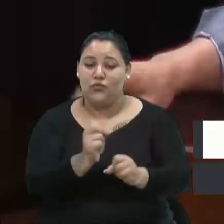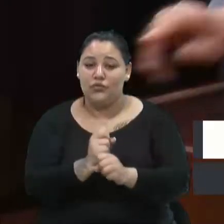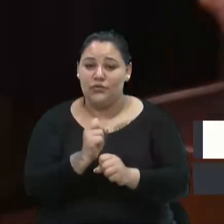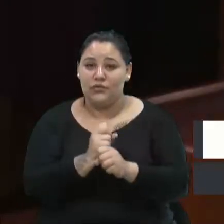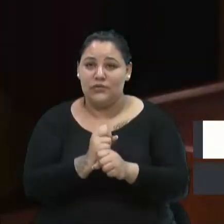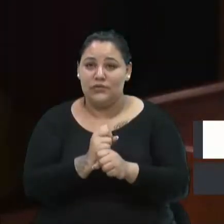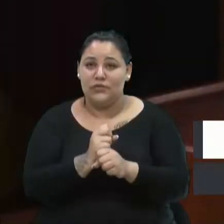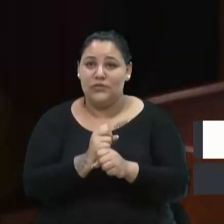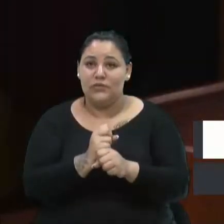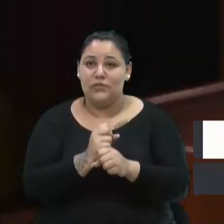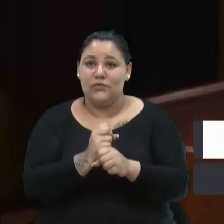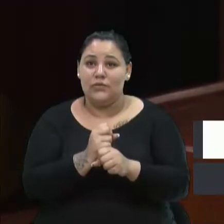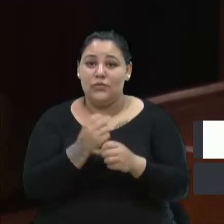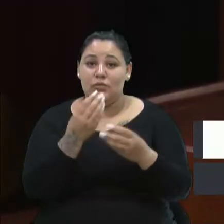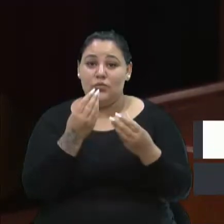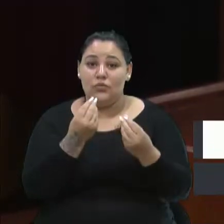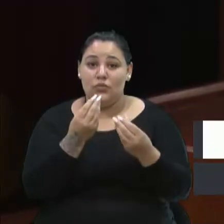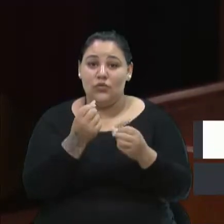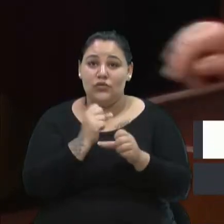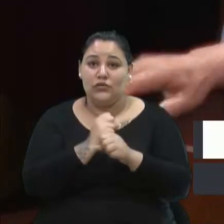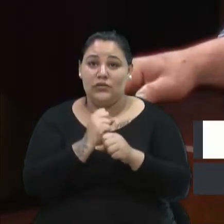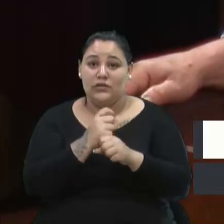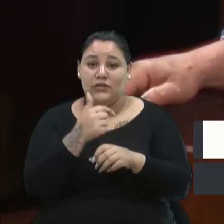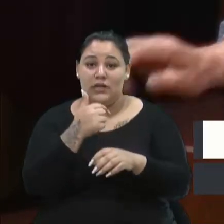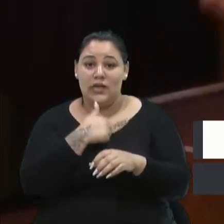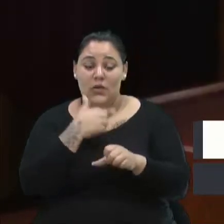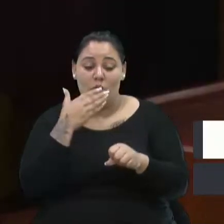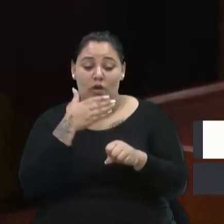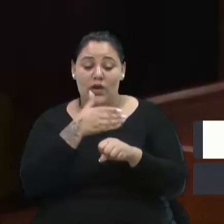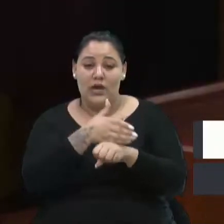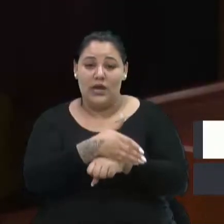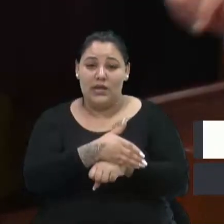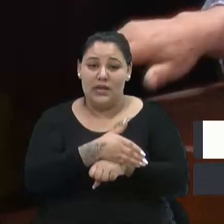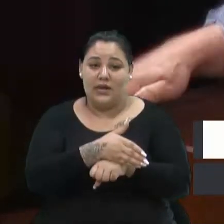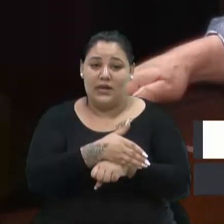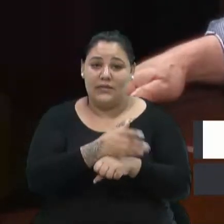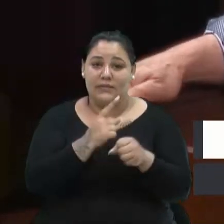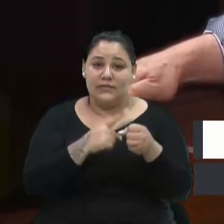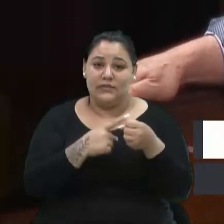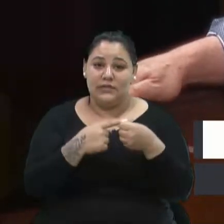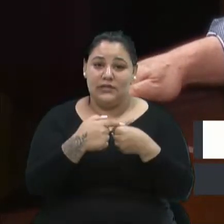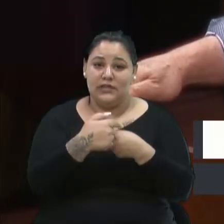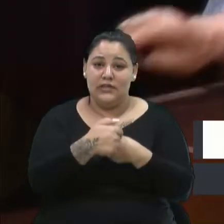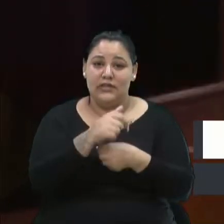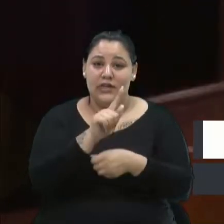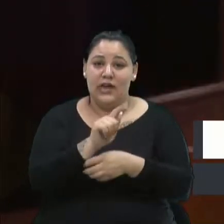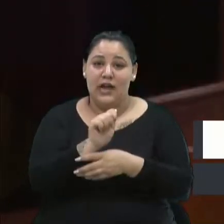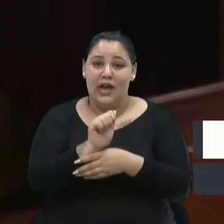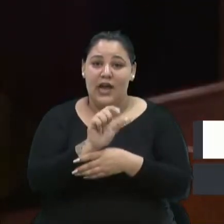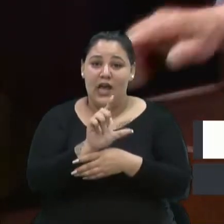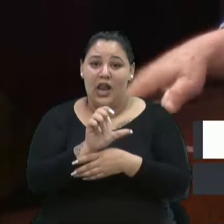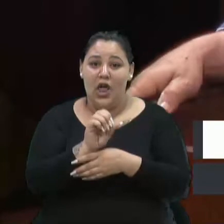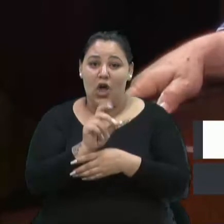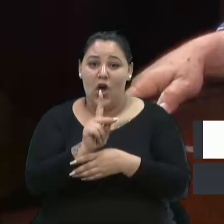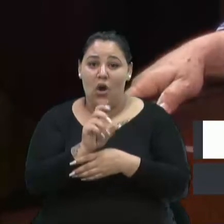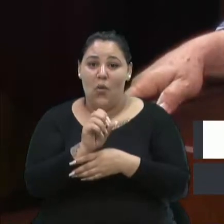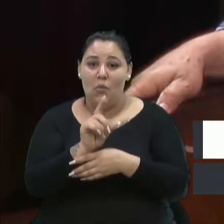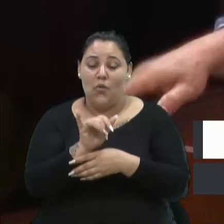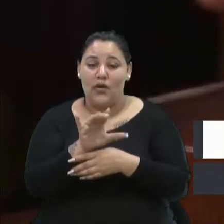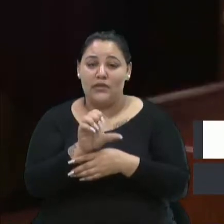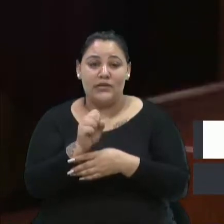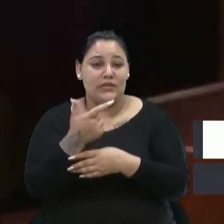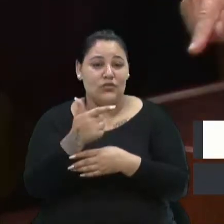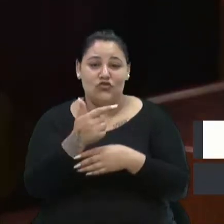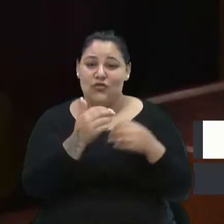muitos anos, vereador Ricardo, eu cheguei em Galópolis. Nunca Galópolis ganhou uma máquina nova na história, gente.